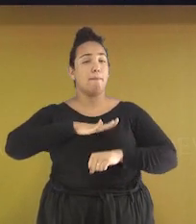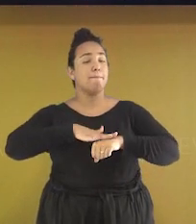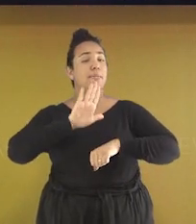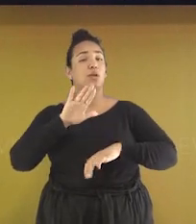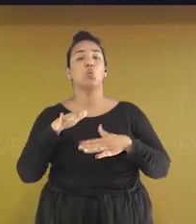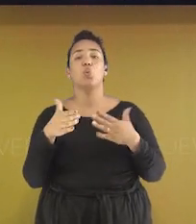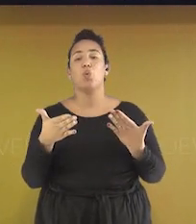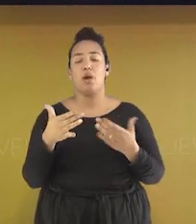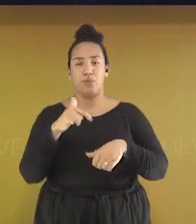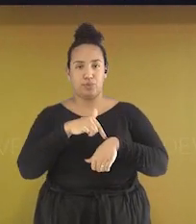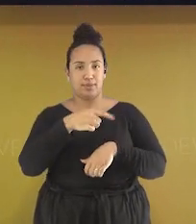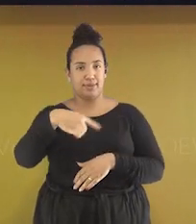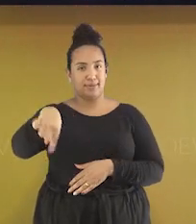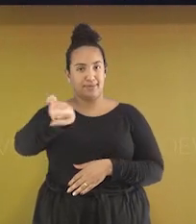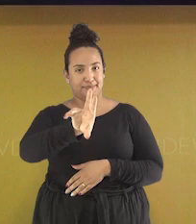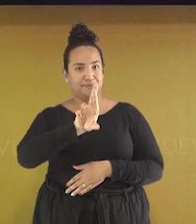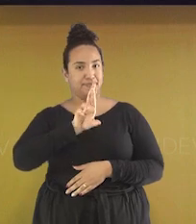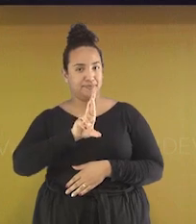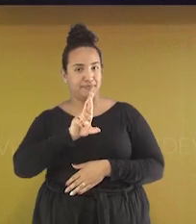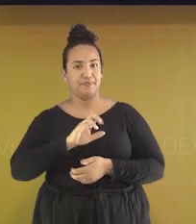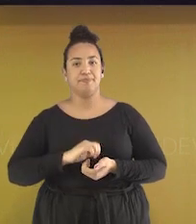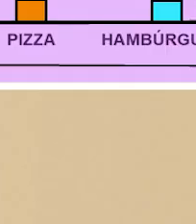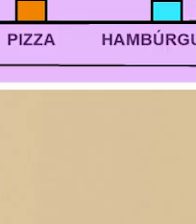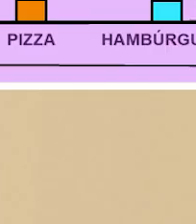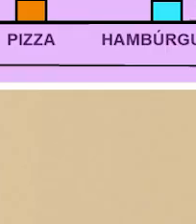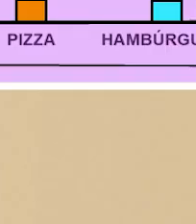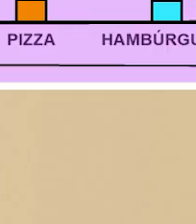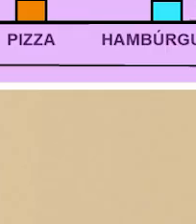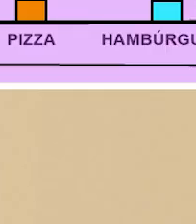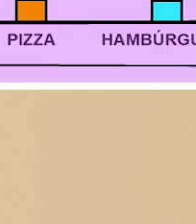pelos alunos? Vou dar um tempo para vocês pensarem.